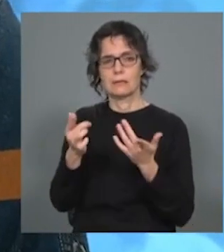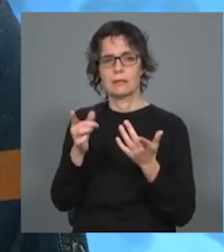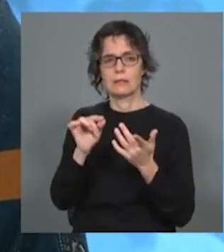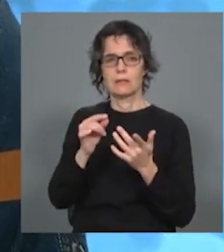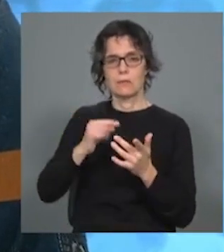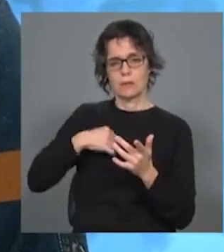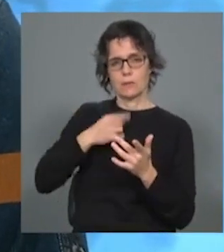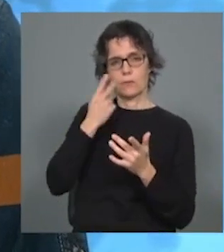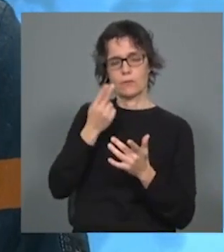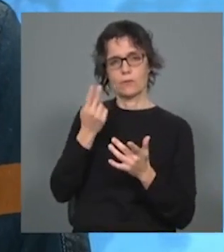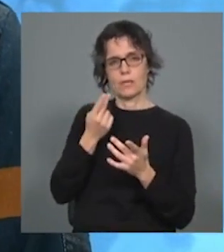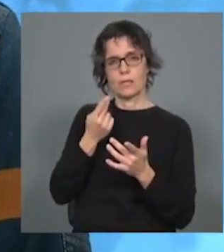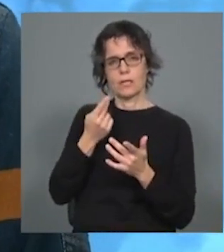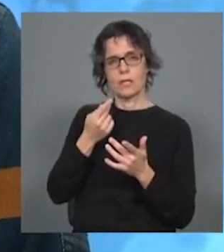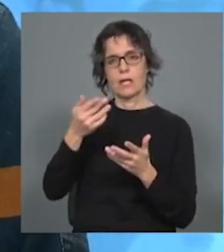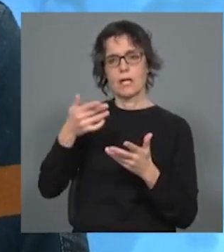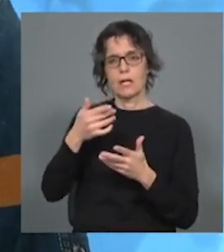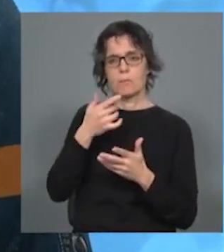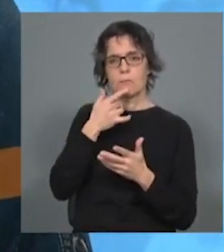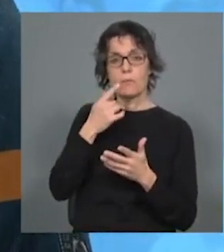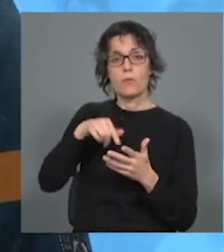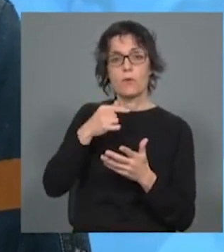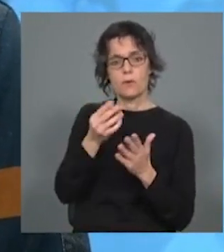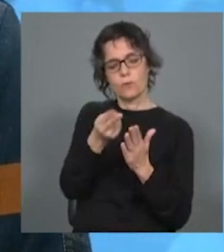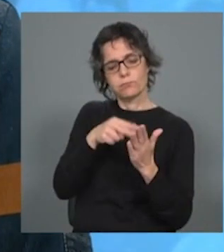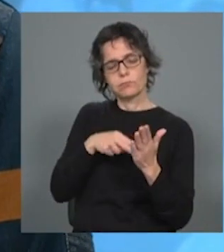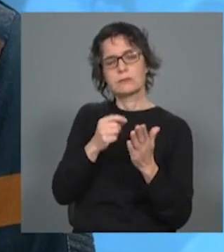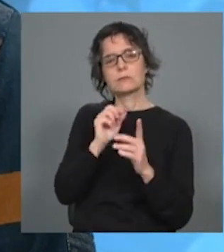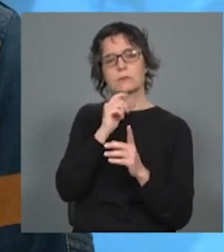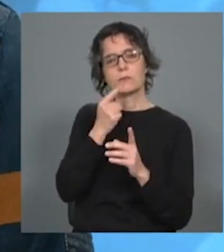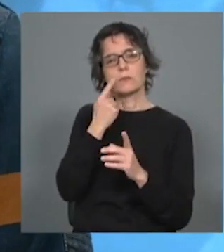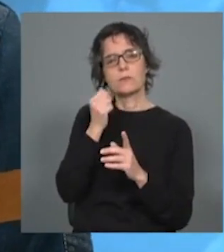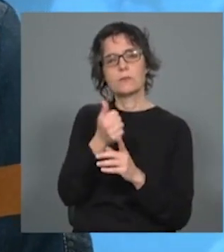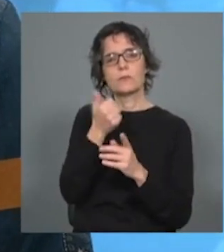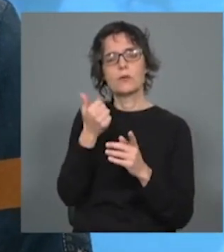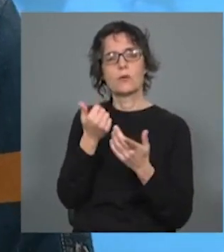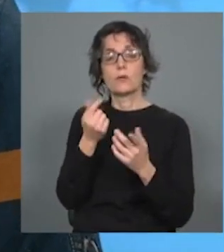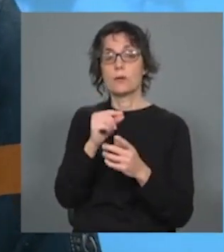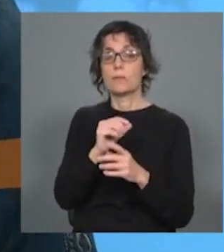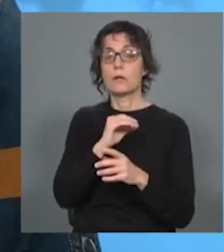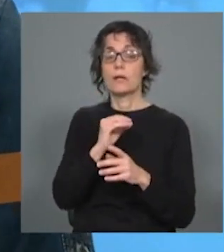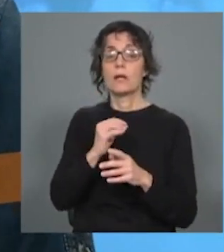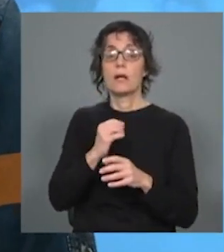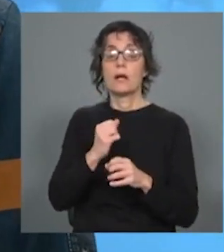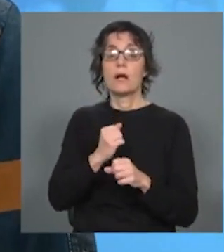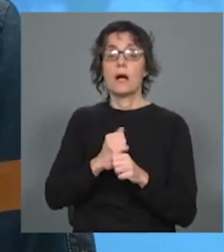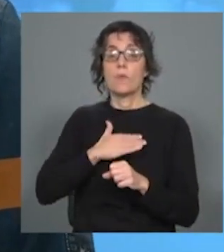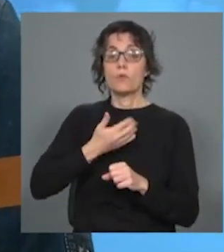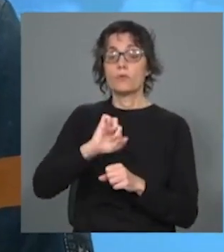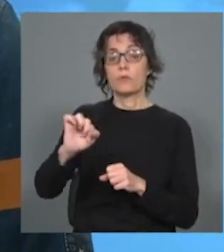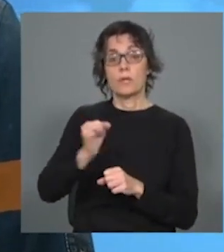sua própria vocação, até, diríamos, a sua profissão de médico, que também